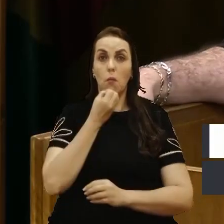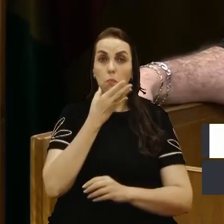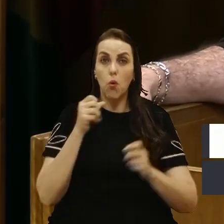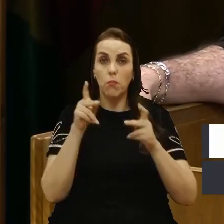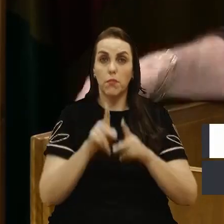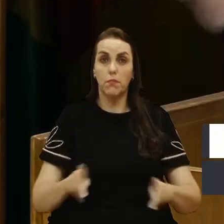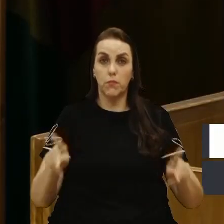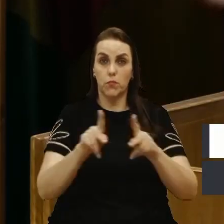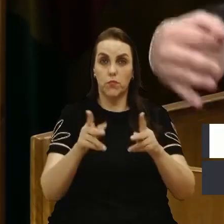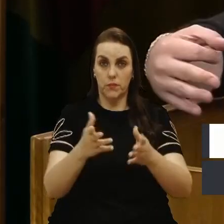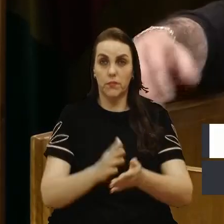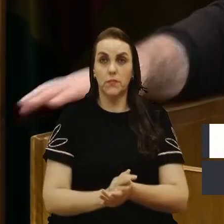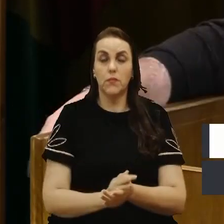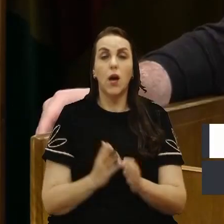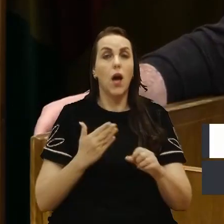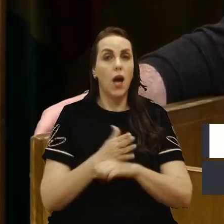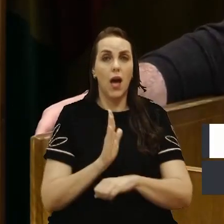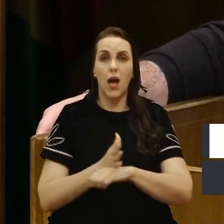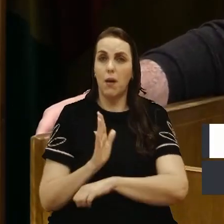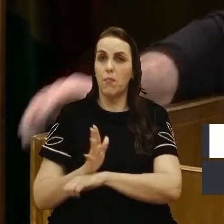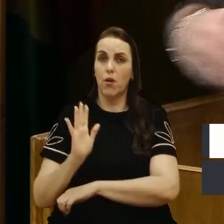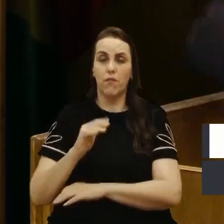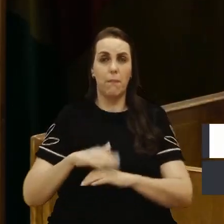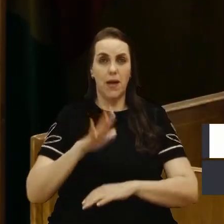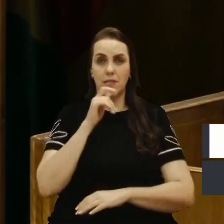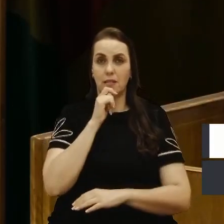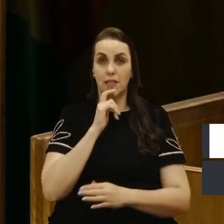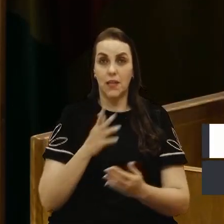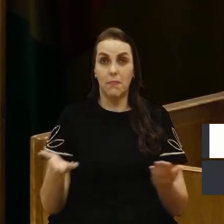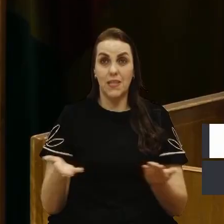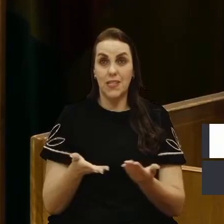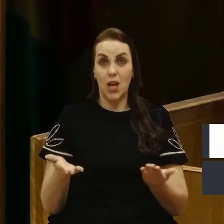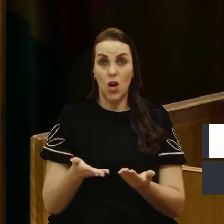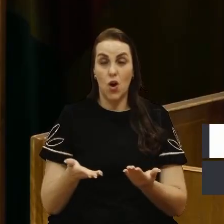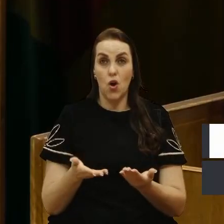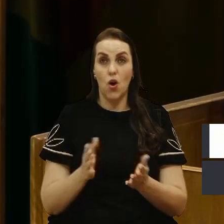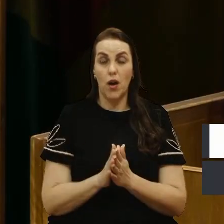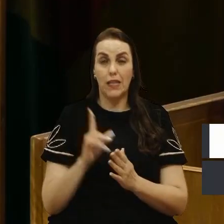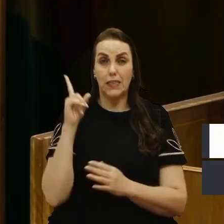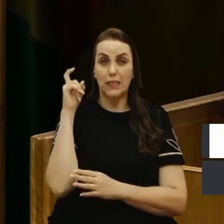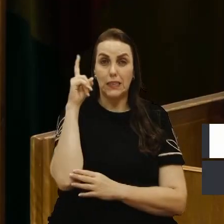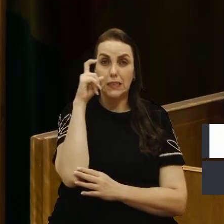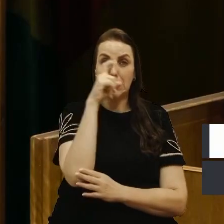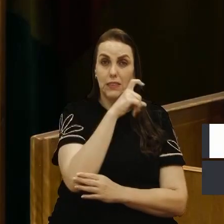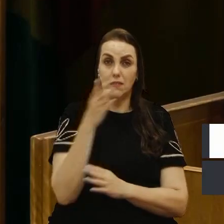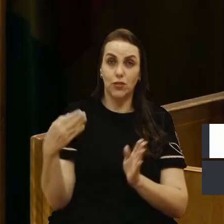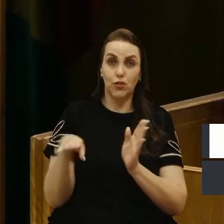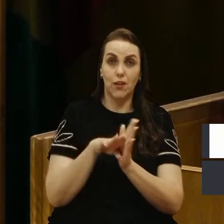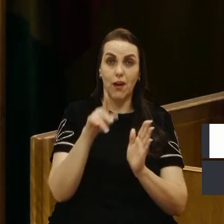população e que aprove mais. Só que agora é um parto para vir um projeto